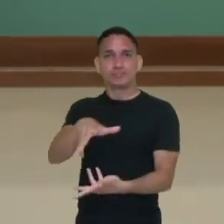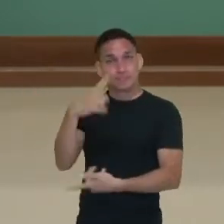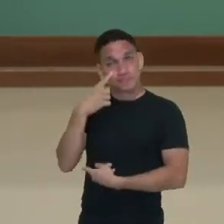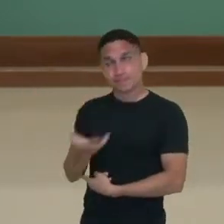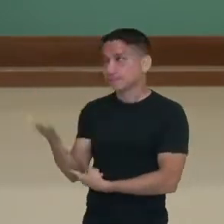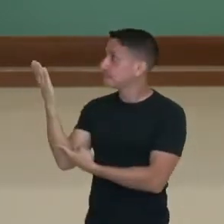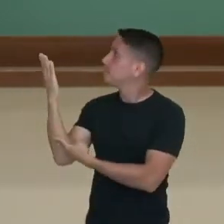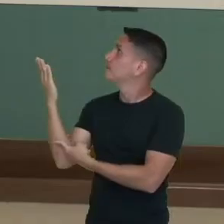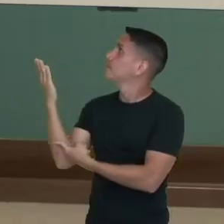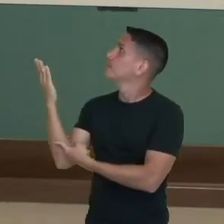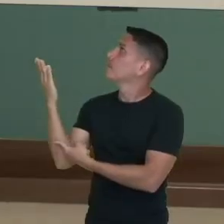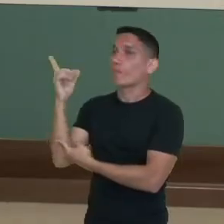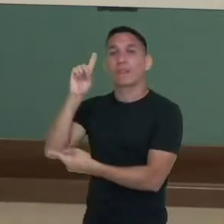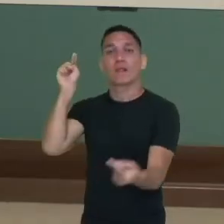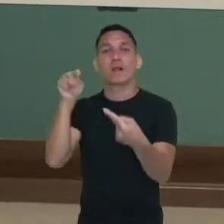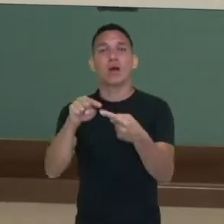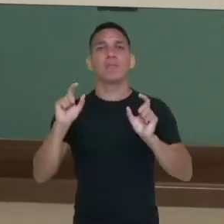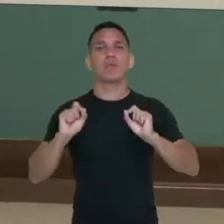lá.